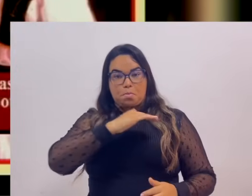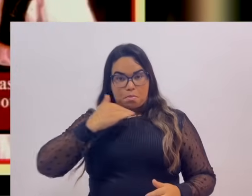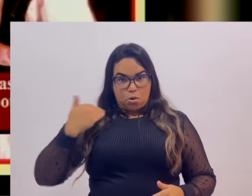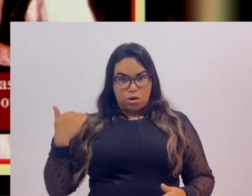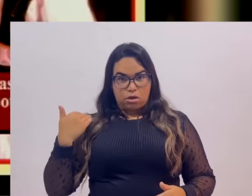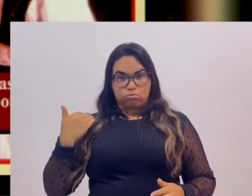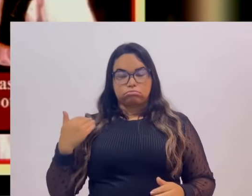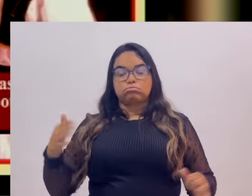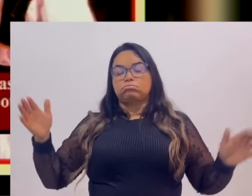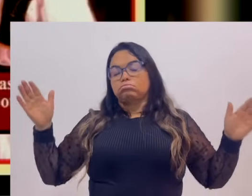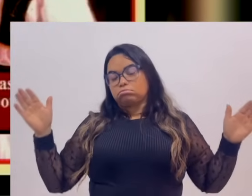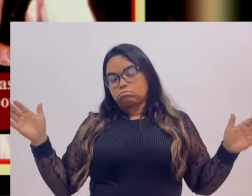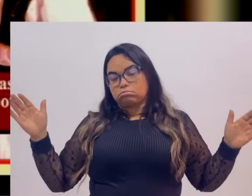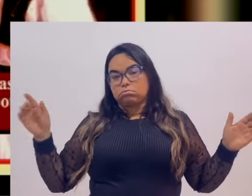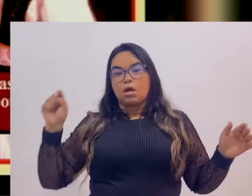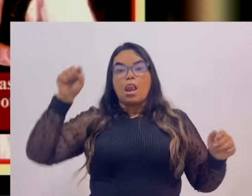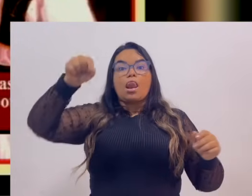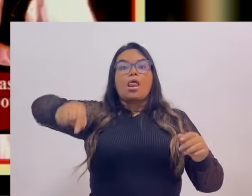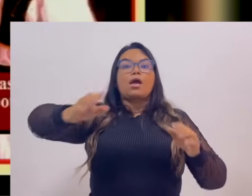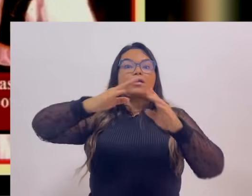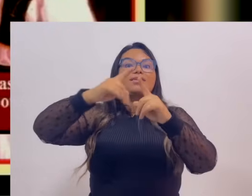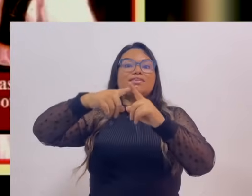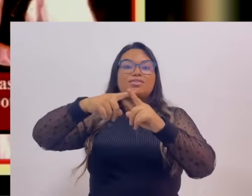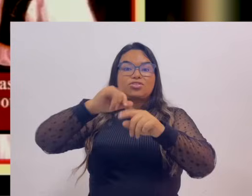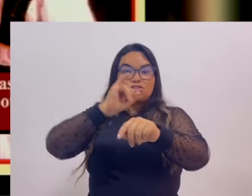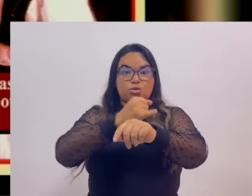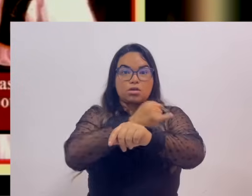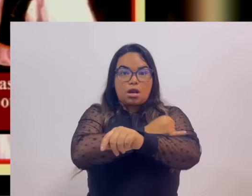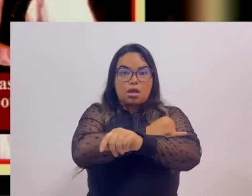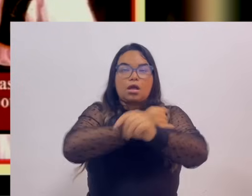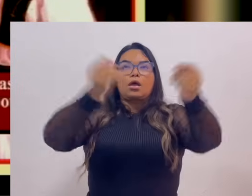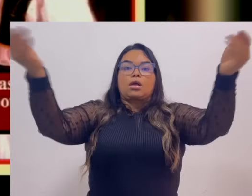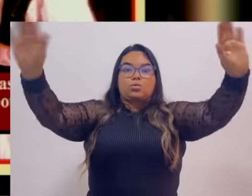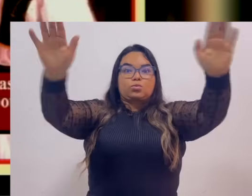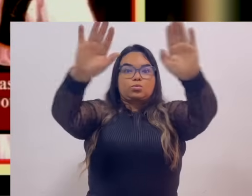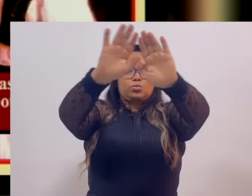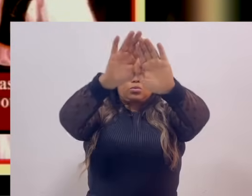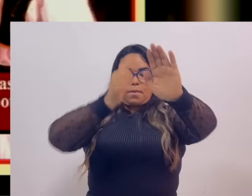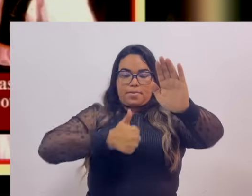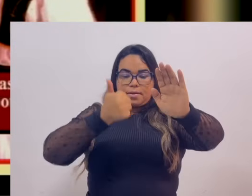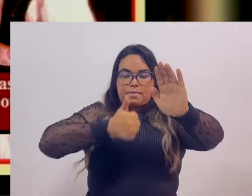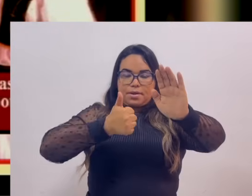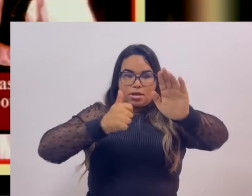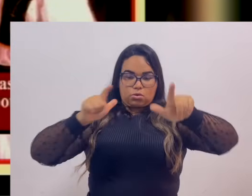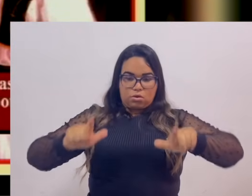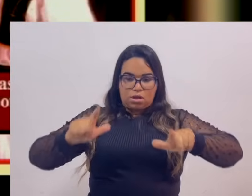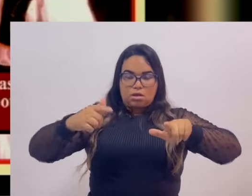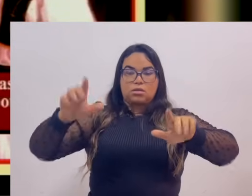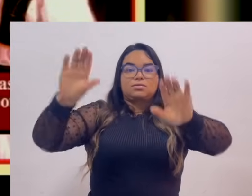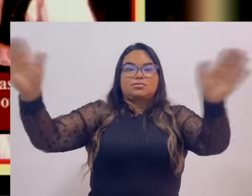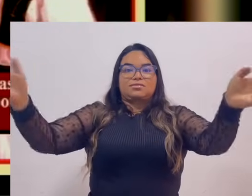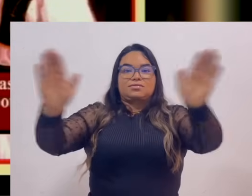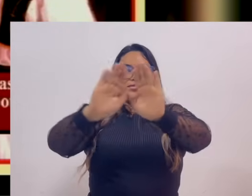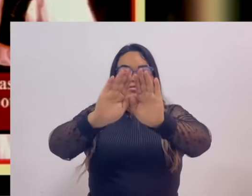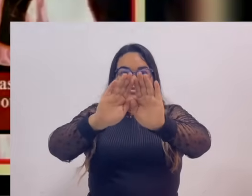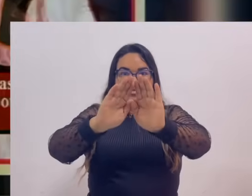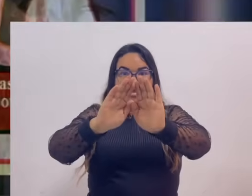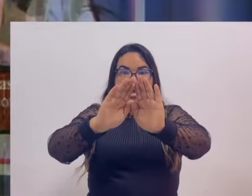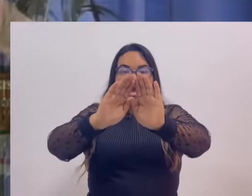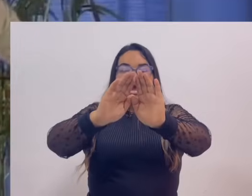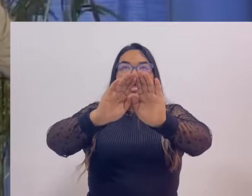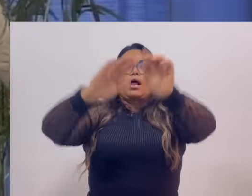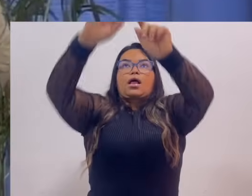templo se rasgou em dois de alto a baixo o sistema de sacrifício terrestre chegou ao fim a lei cerimonial foi